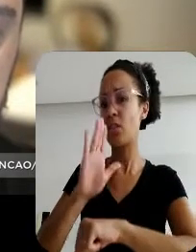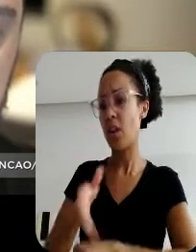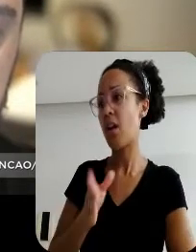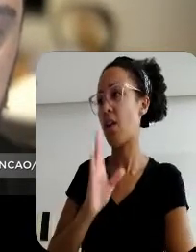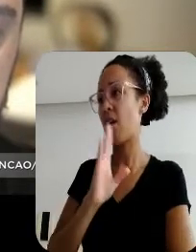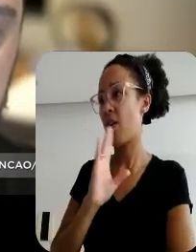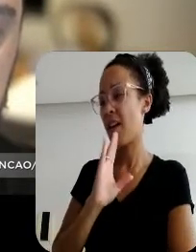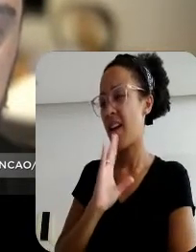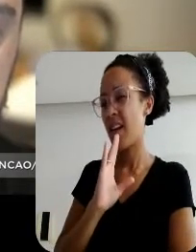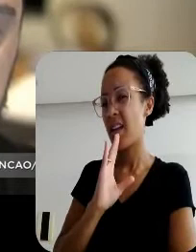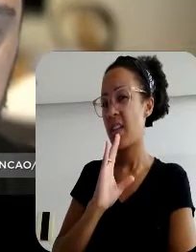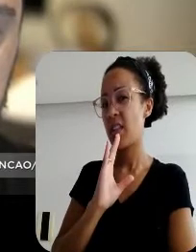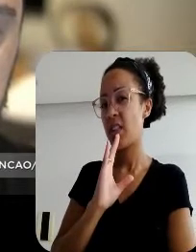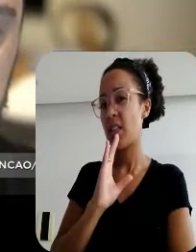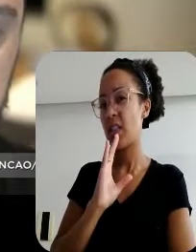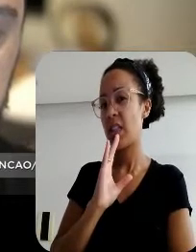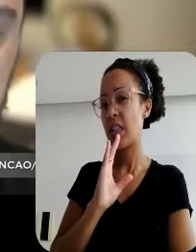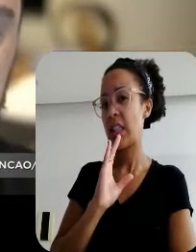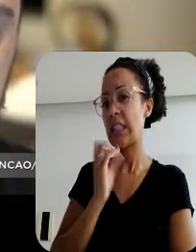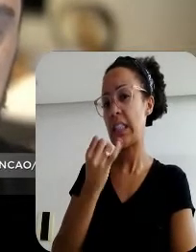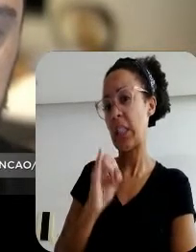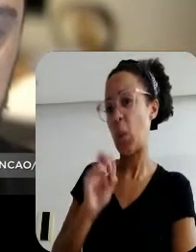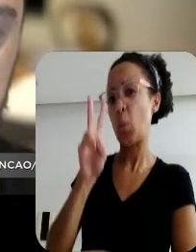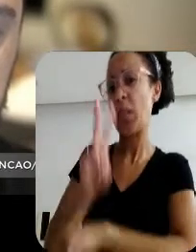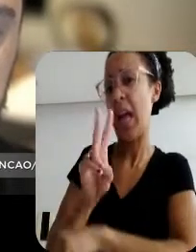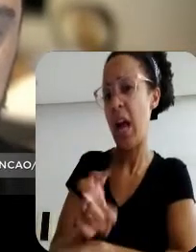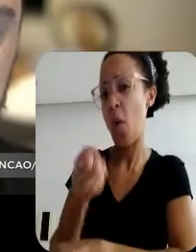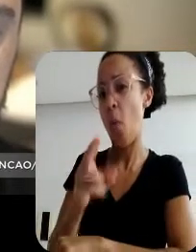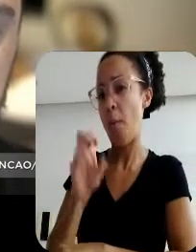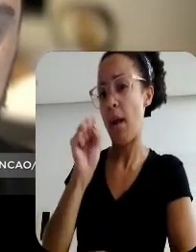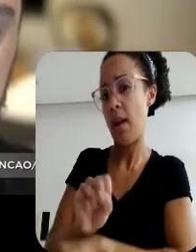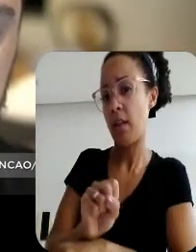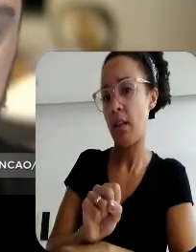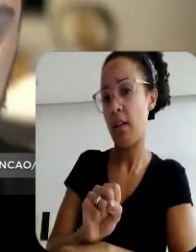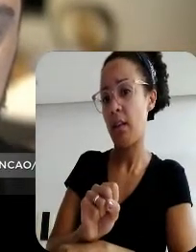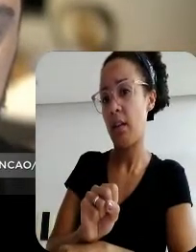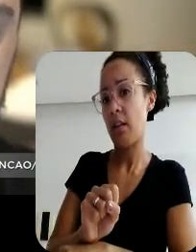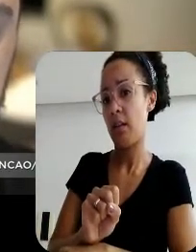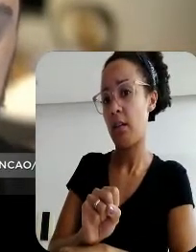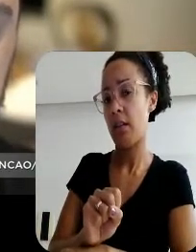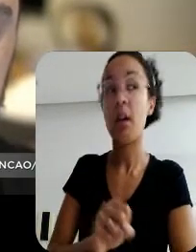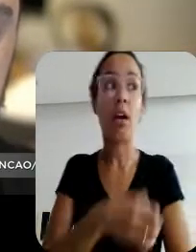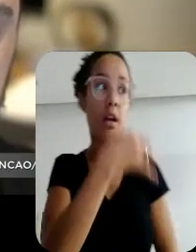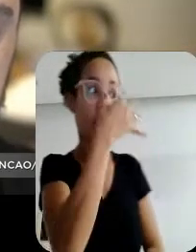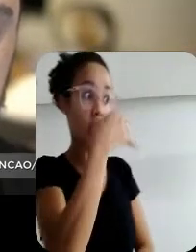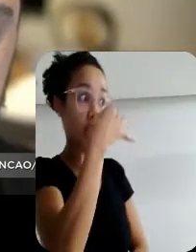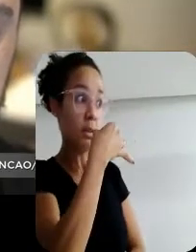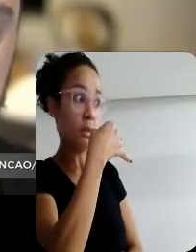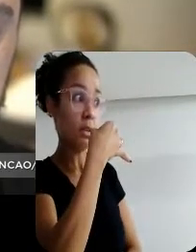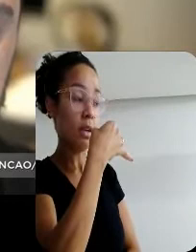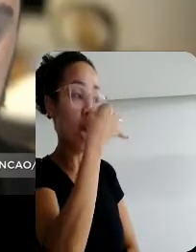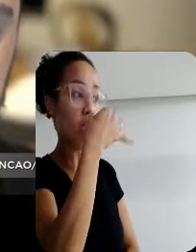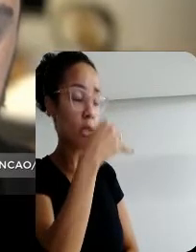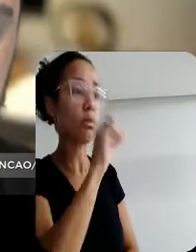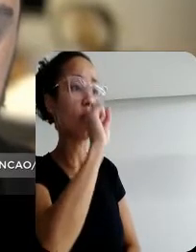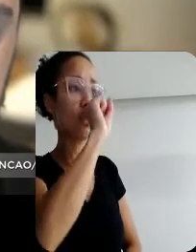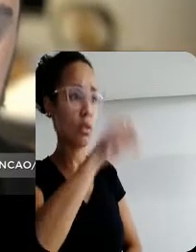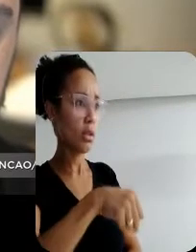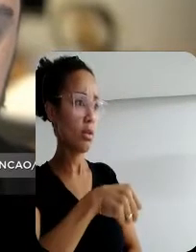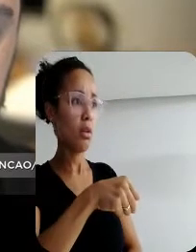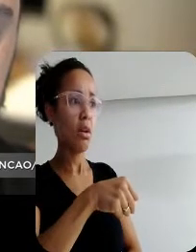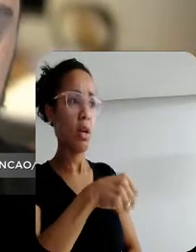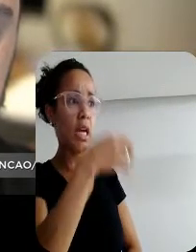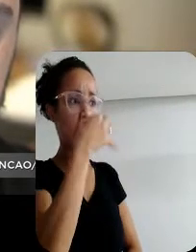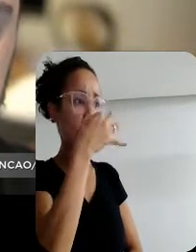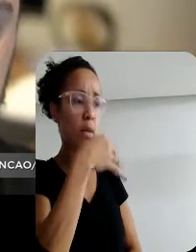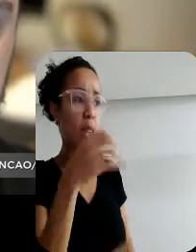cara, a gripe, tranquilo. A gripe aviária ou qualquer forma nova de gripe que se espalhar, porque ela primeiro infecta e depois você tem os